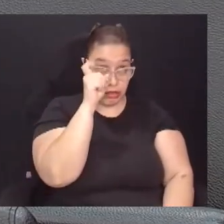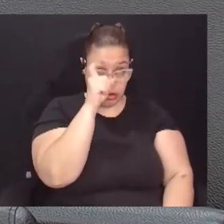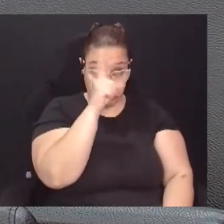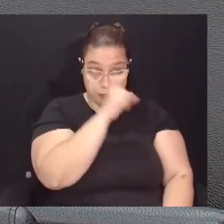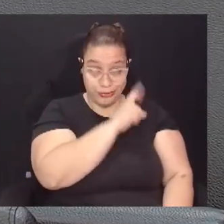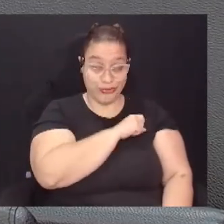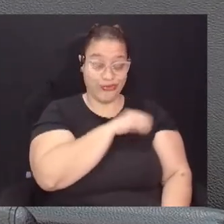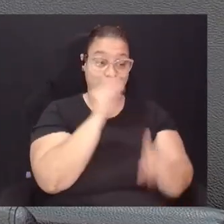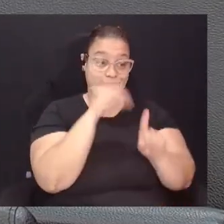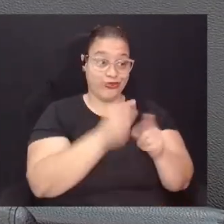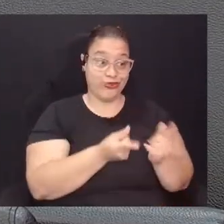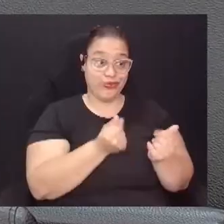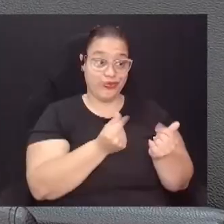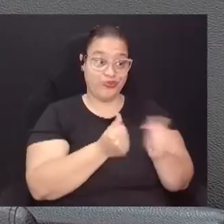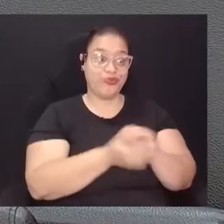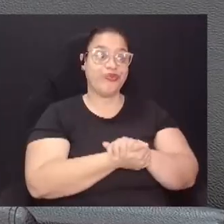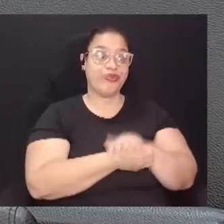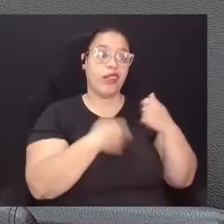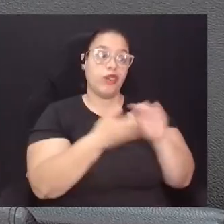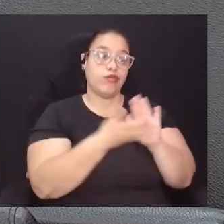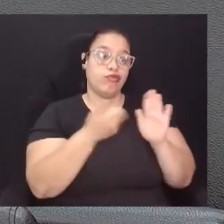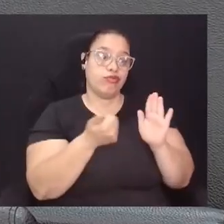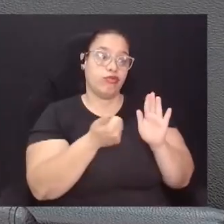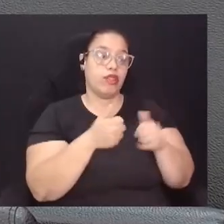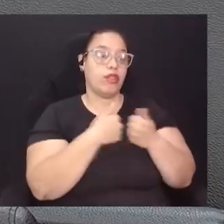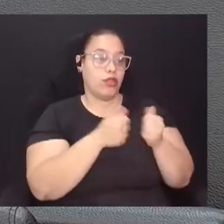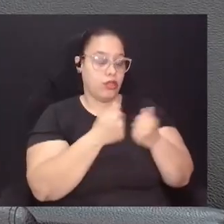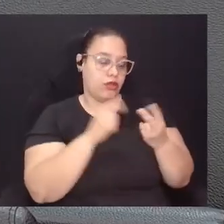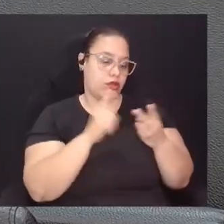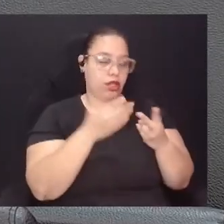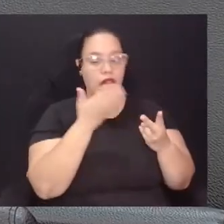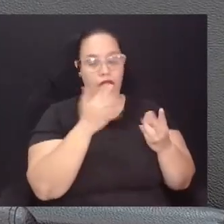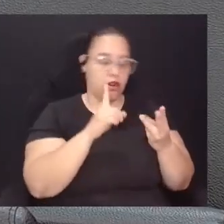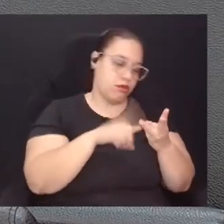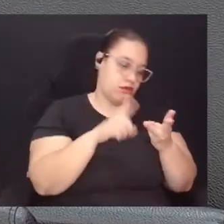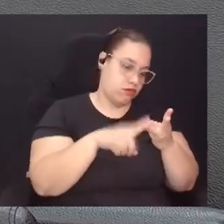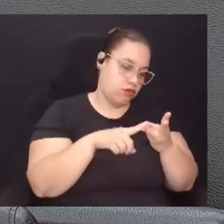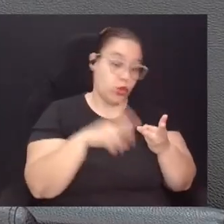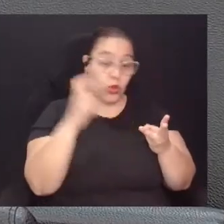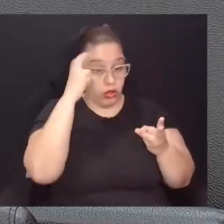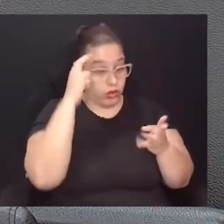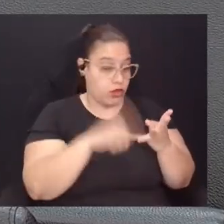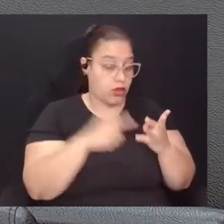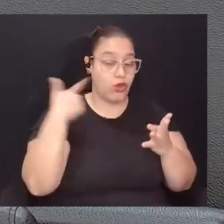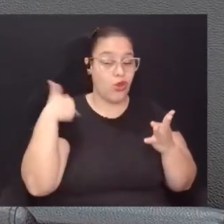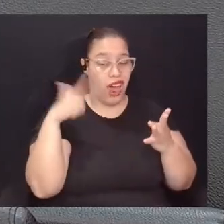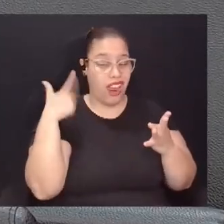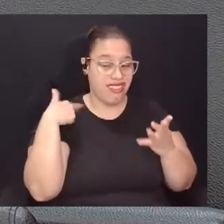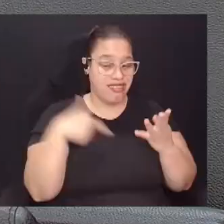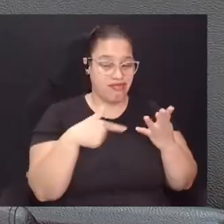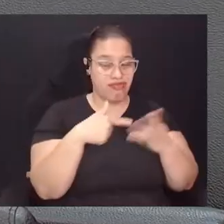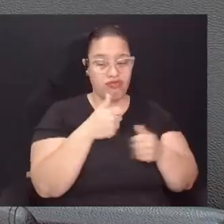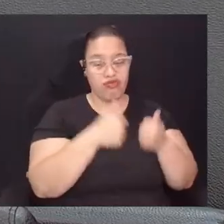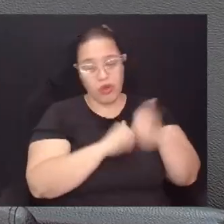dificuldade, uma vulnerabilidade econômica, precisam tirar do transporte, da alimentação, da cultura, do